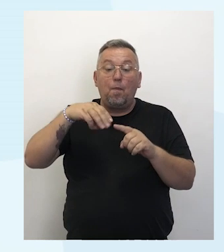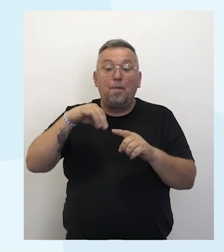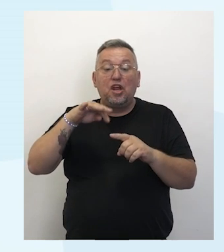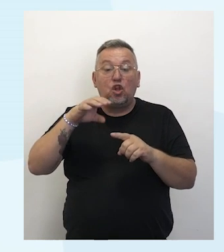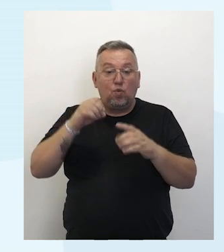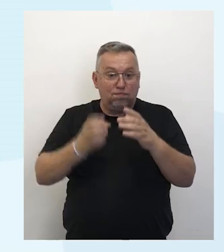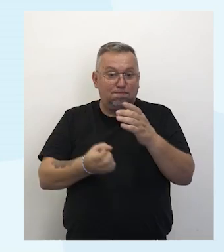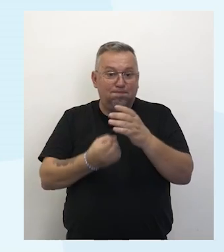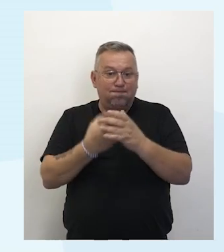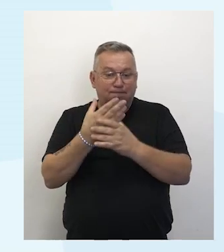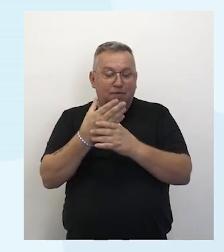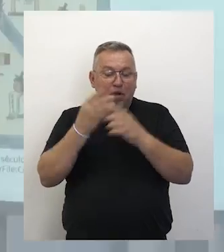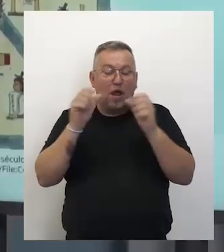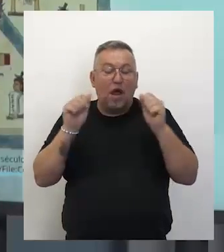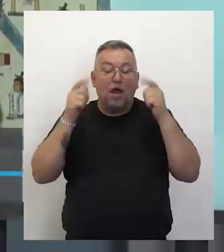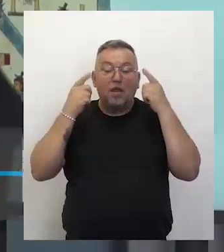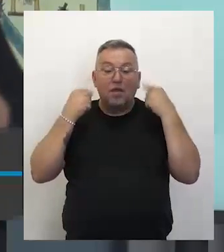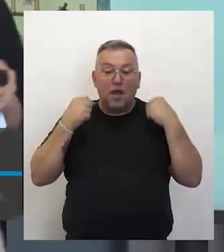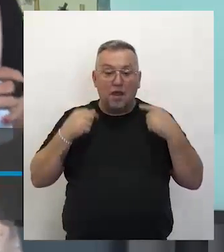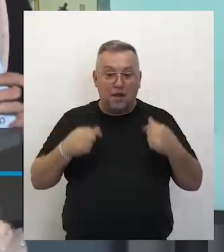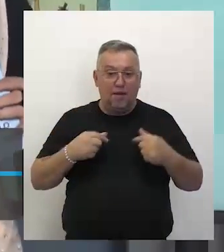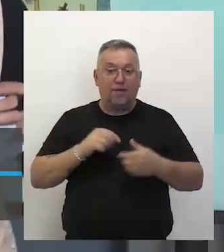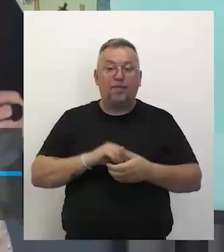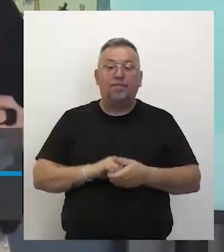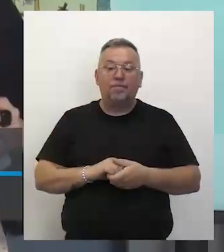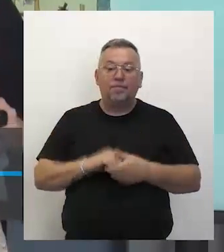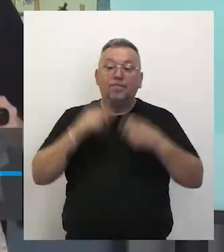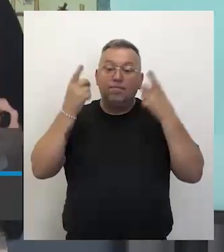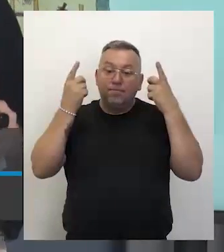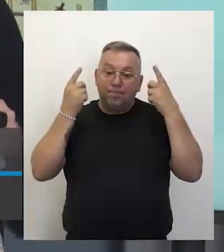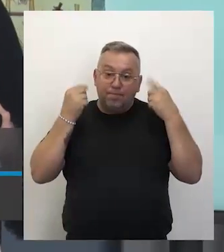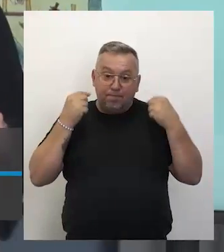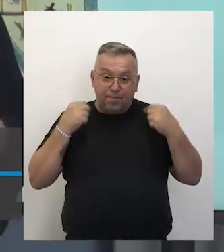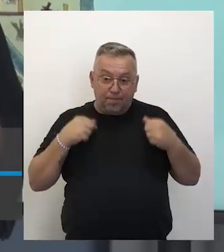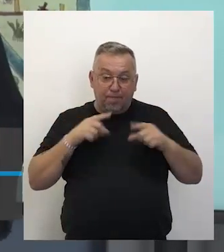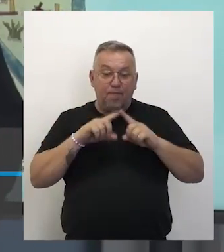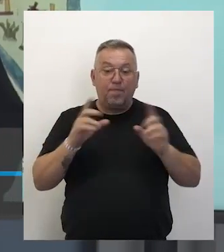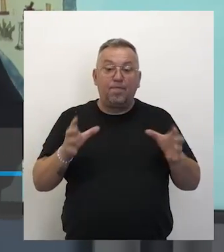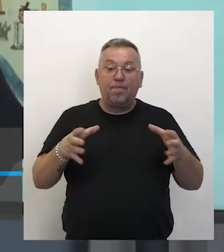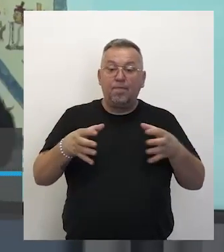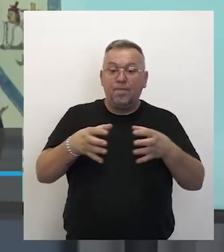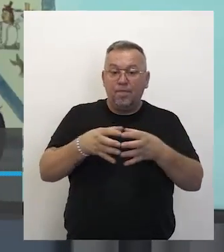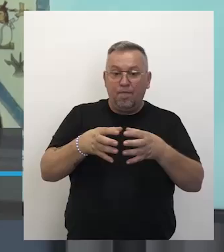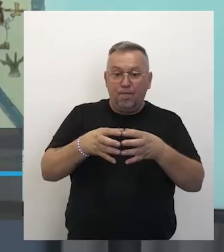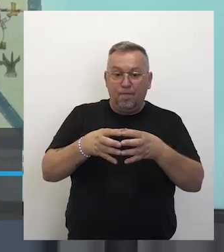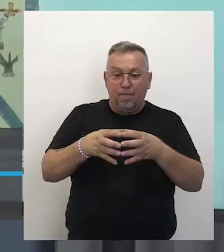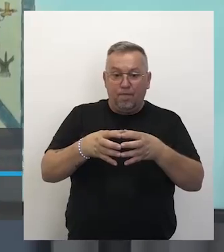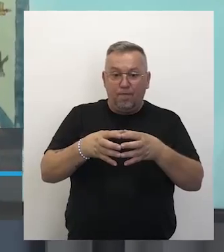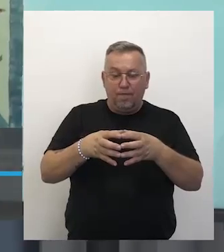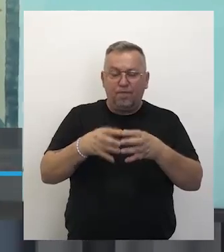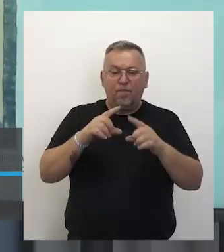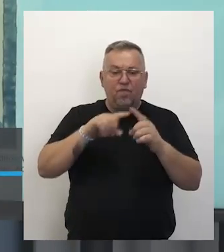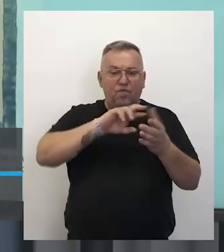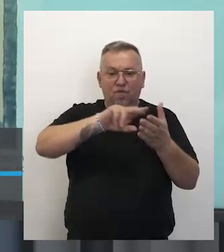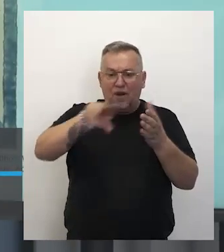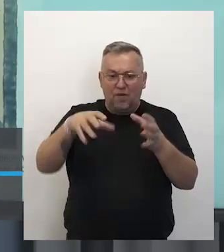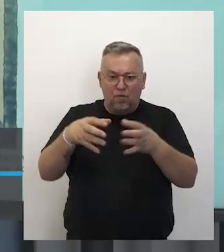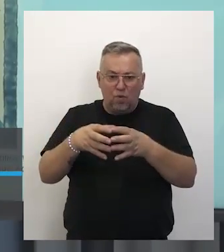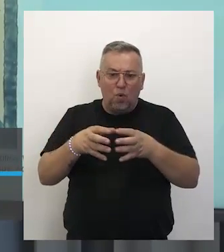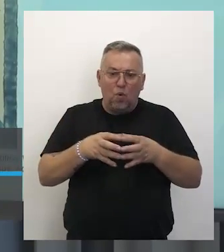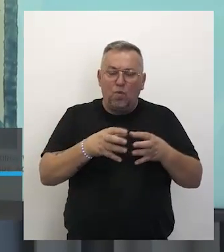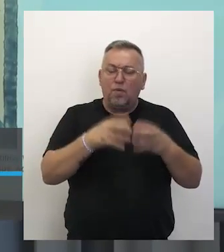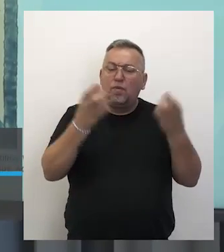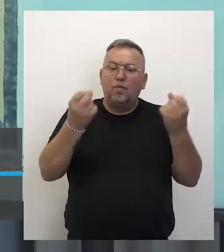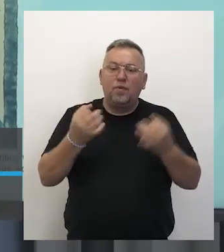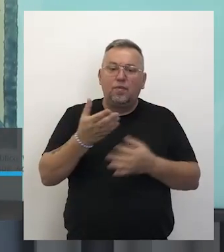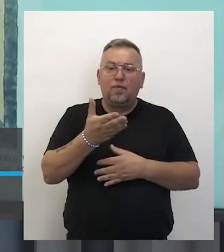dos astecas. Então, é assim, pessoal. Os astecas, eles fazem parte de um grupo, né? São vários grupos. Porque, assim, eu sempre conto para